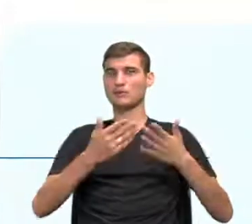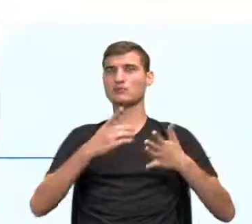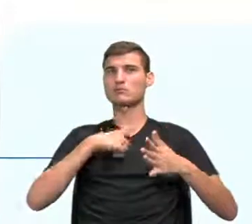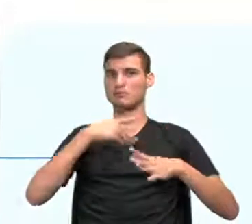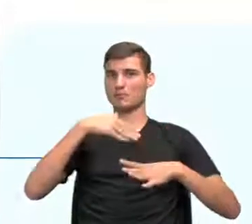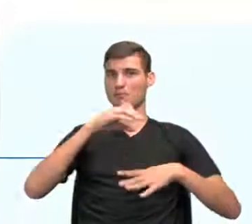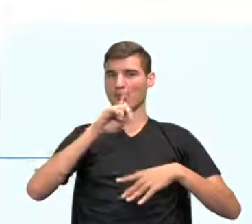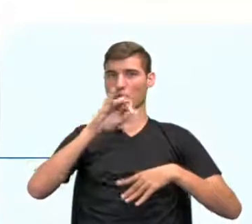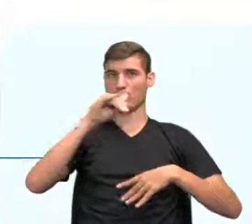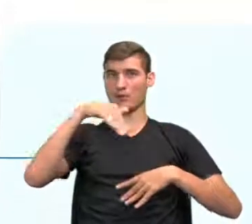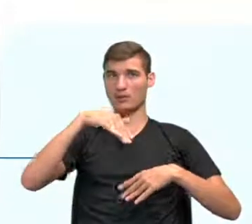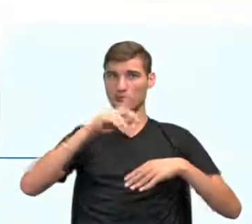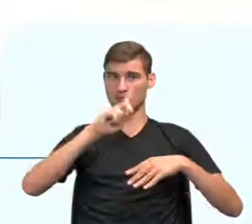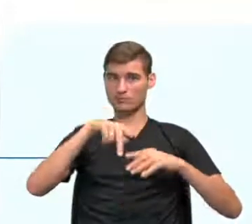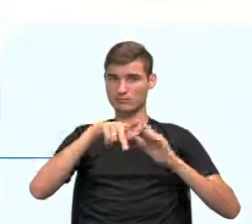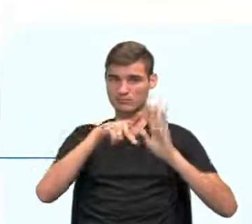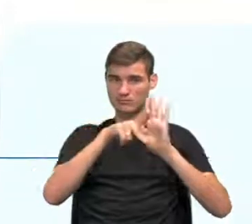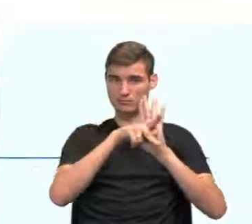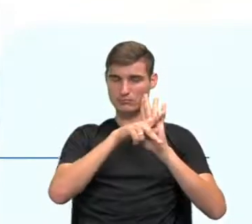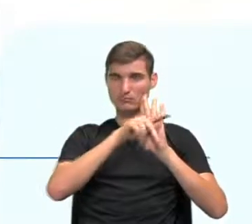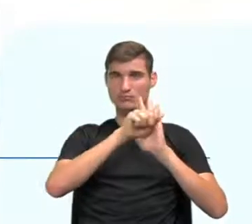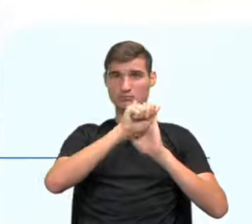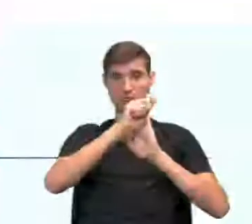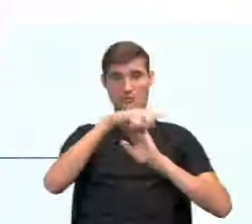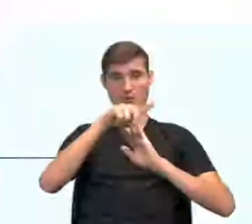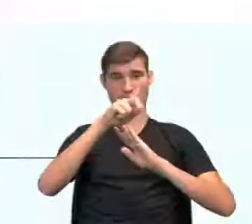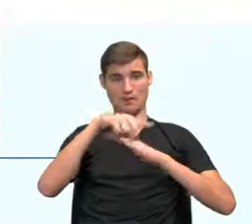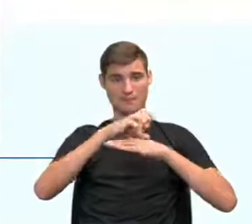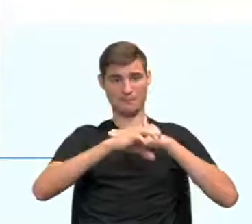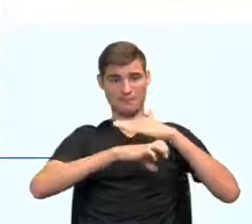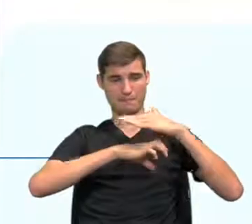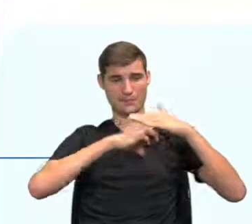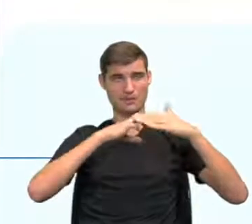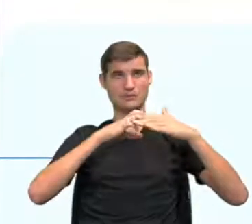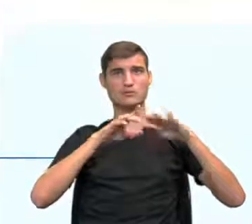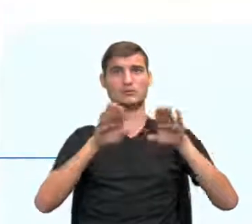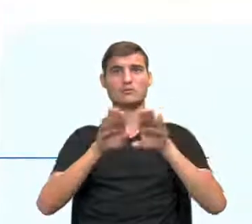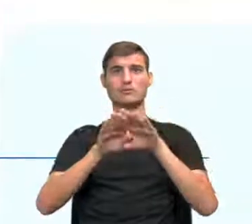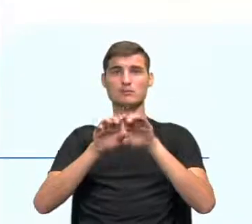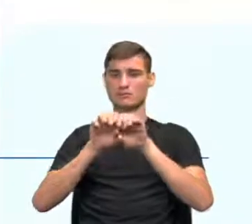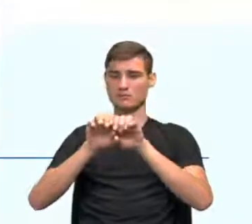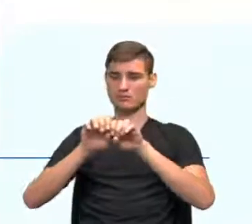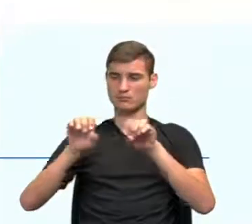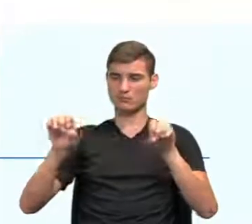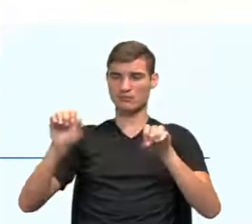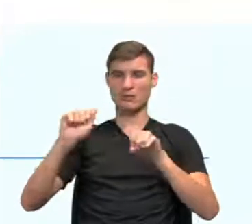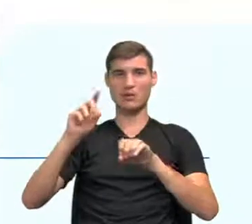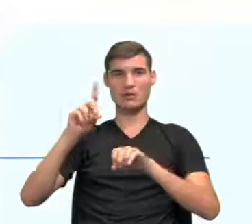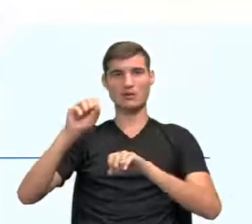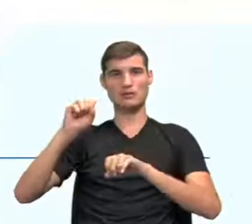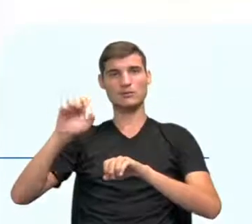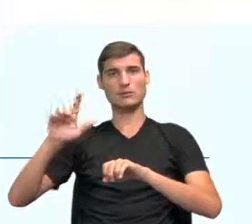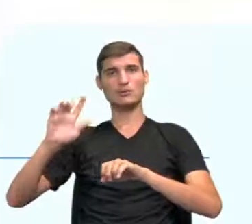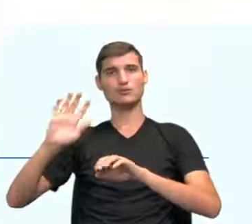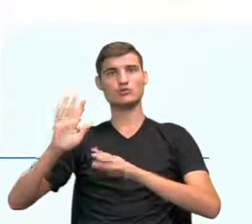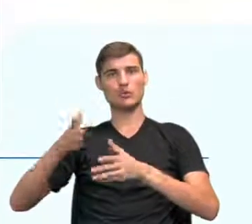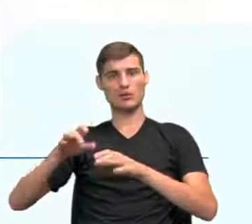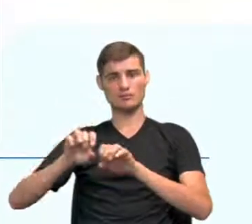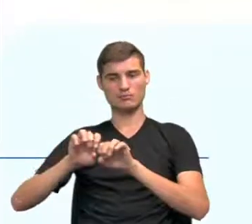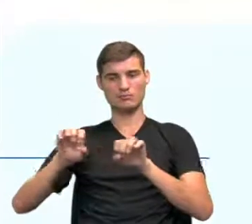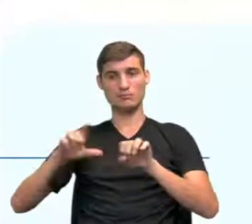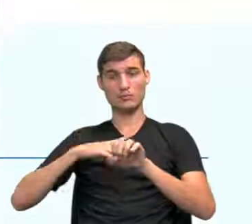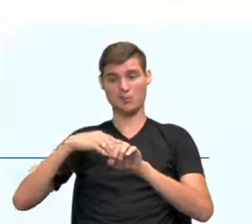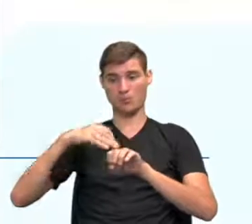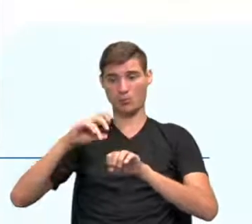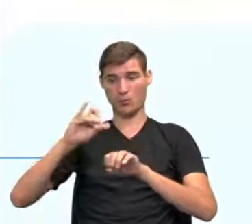modem em uma das empresas e tem o cabo ADSL passado já. Aí ele vai ter o modem na